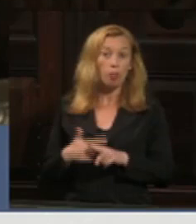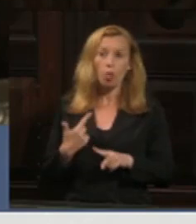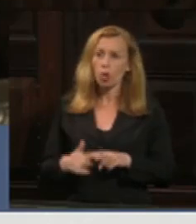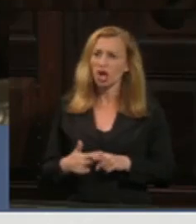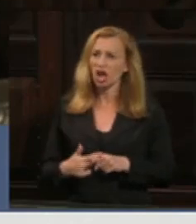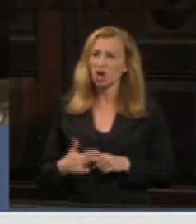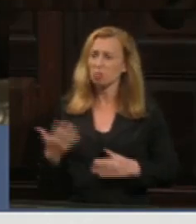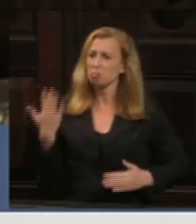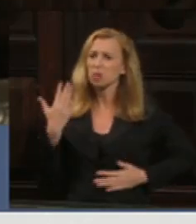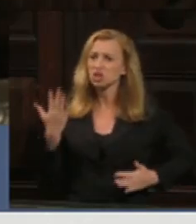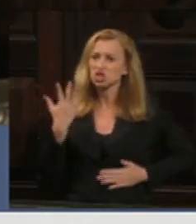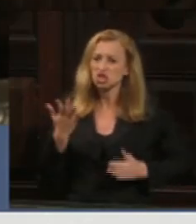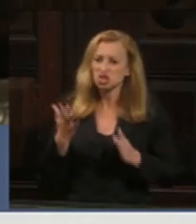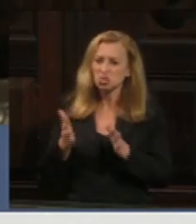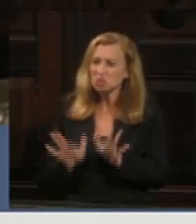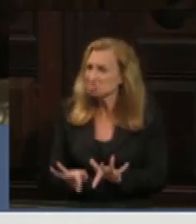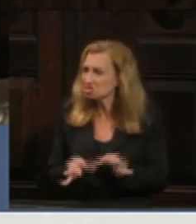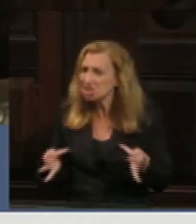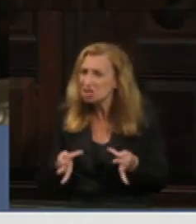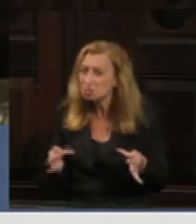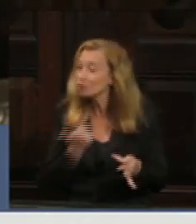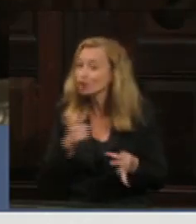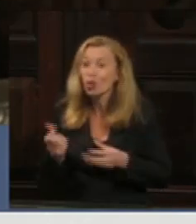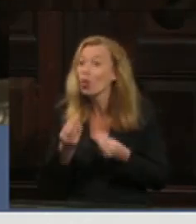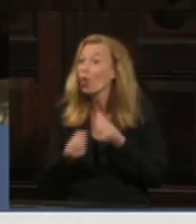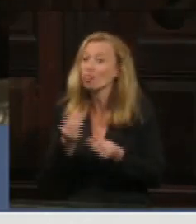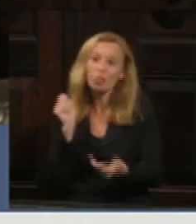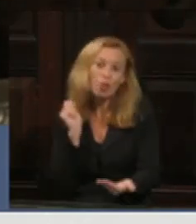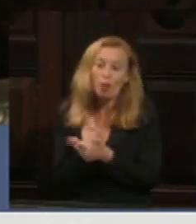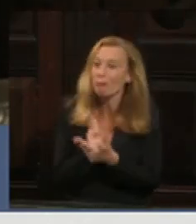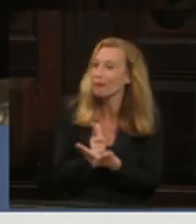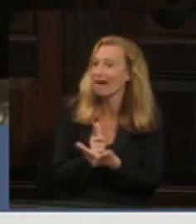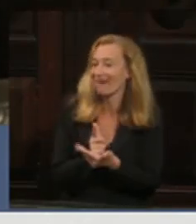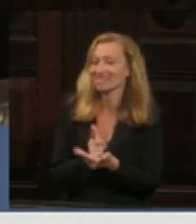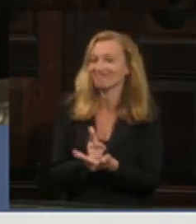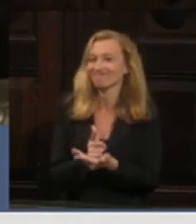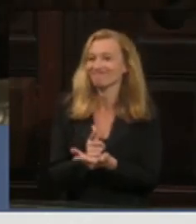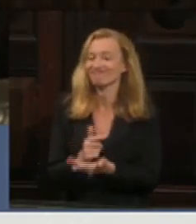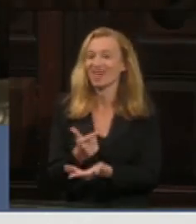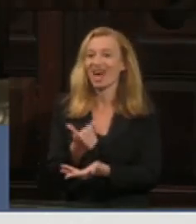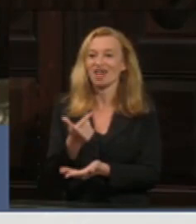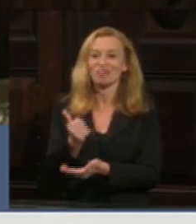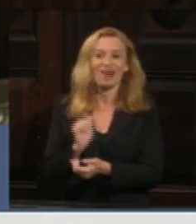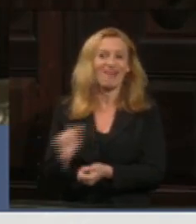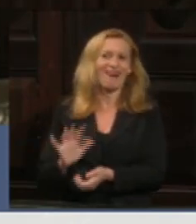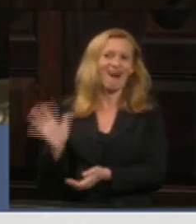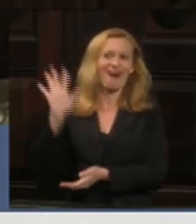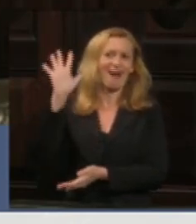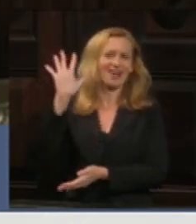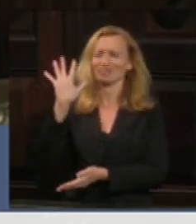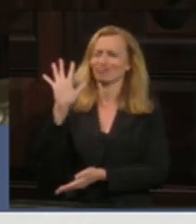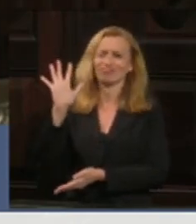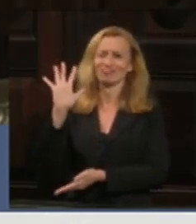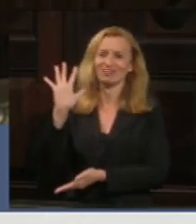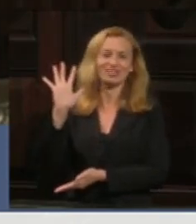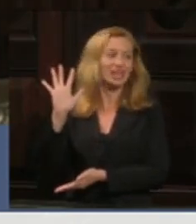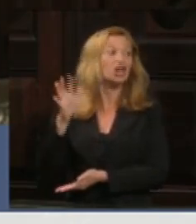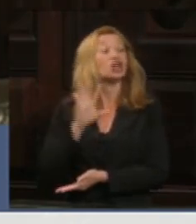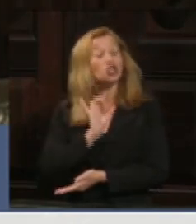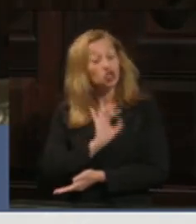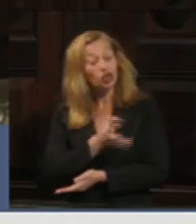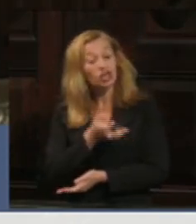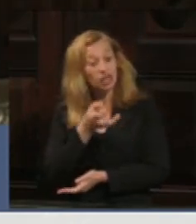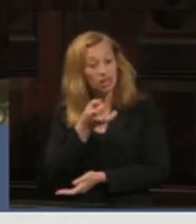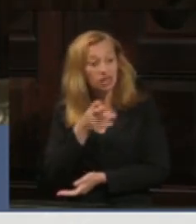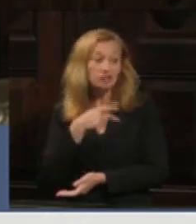arma pagando em cheque pré-datado. É dinheiro na mão. A arma se compra em espécie. Então, queria só